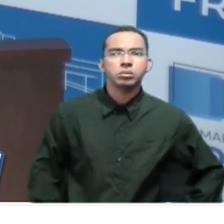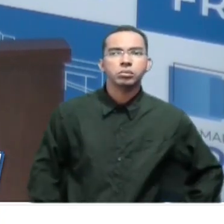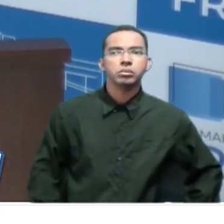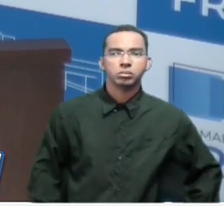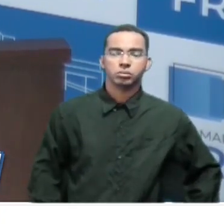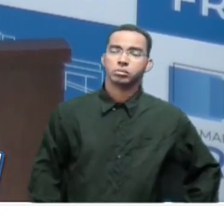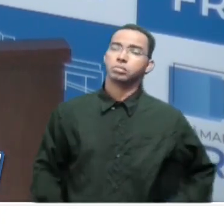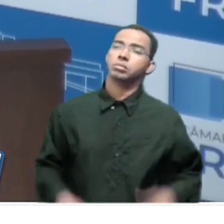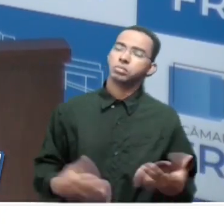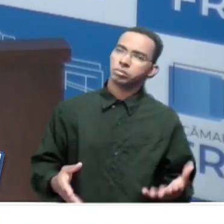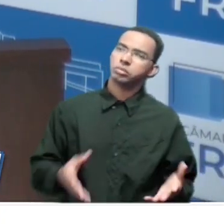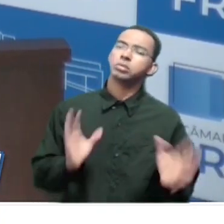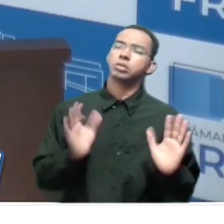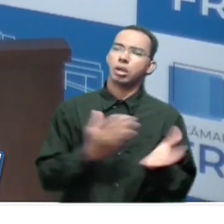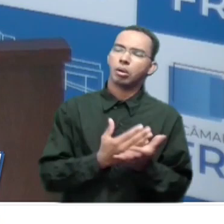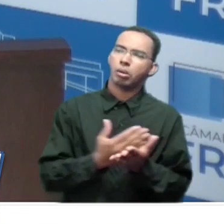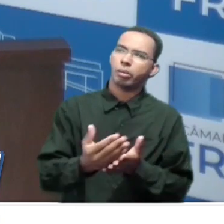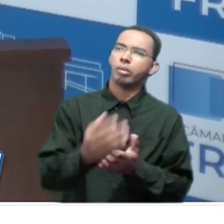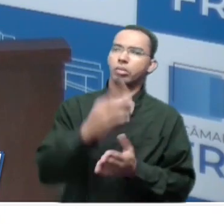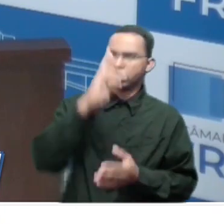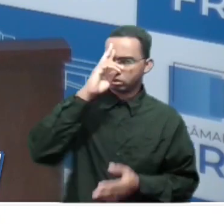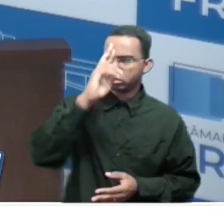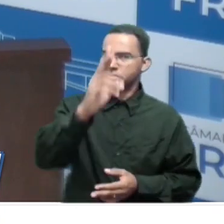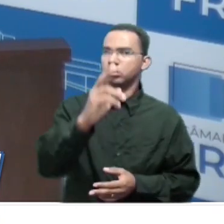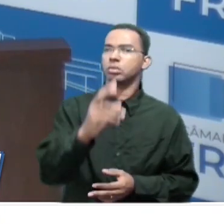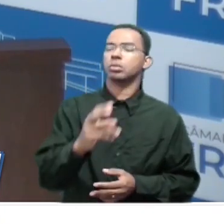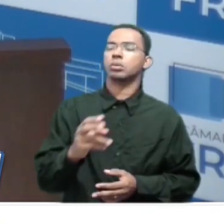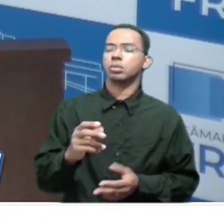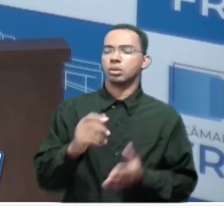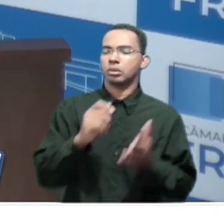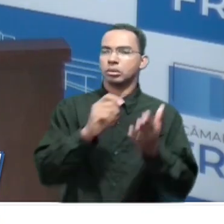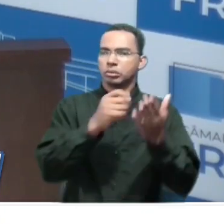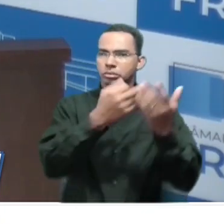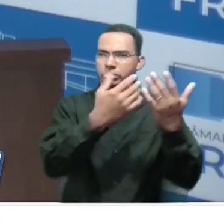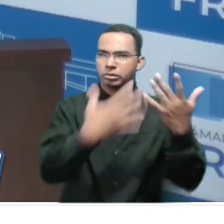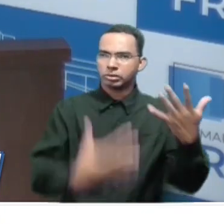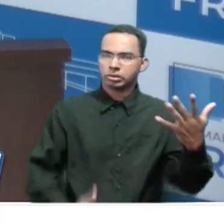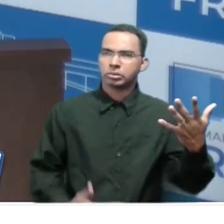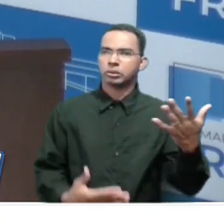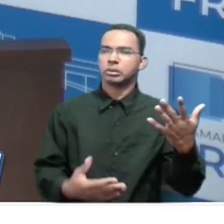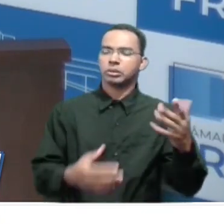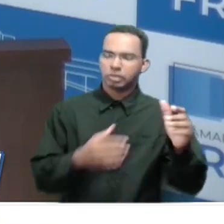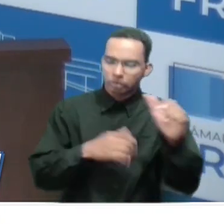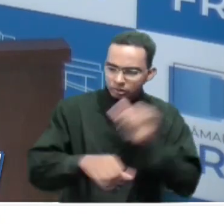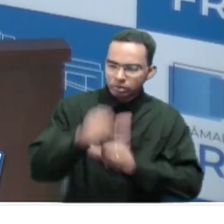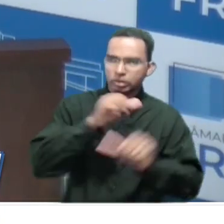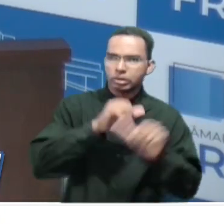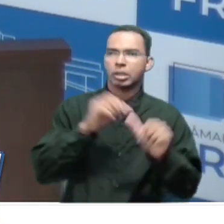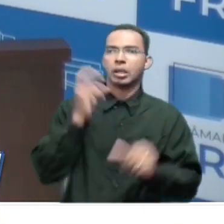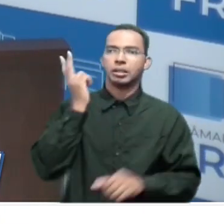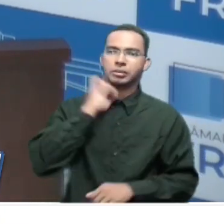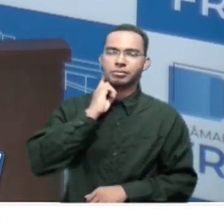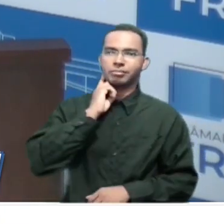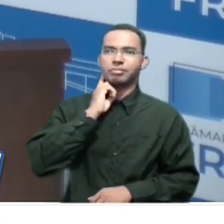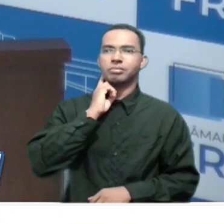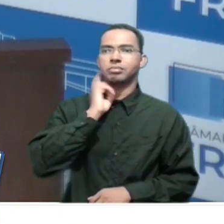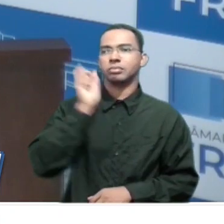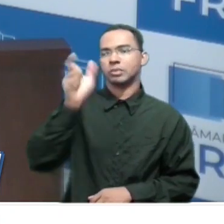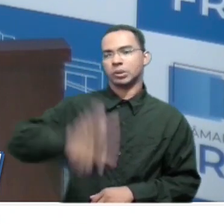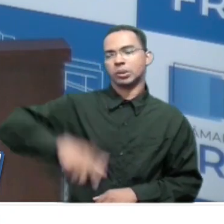Então já começou, senhores e senhora, o script de transformar a vítima no